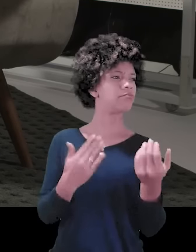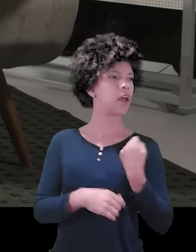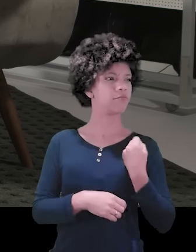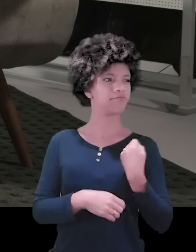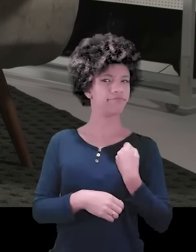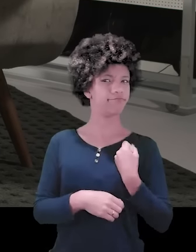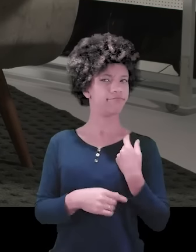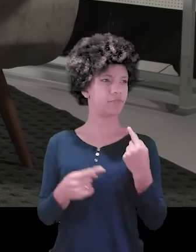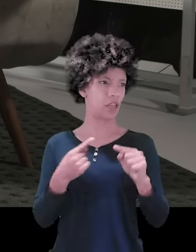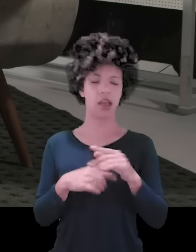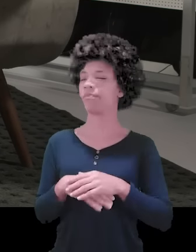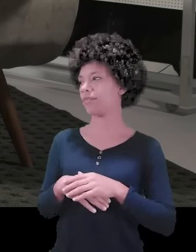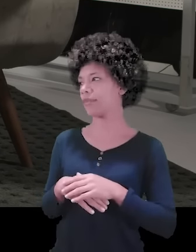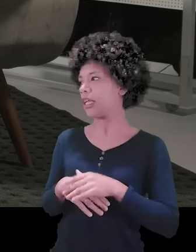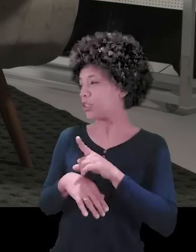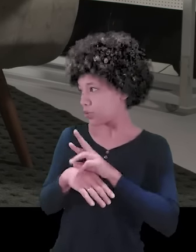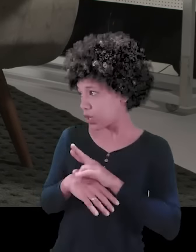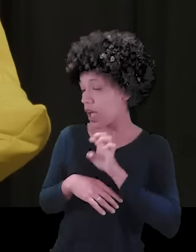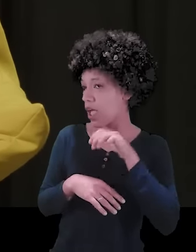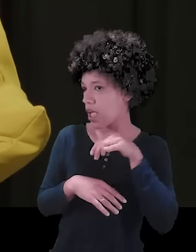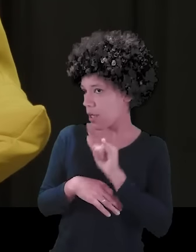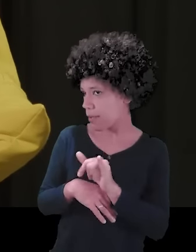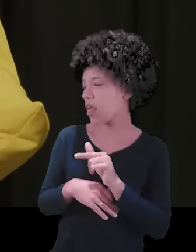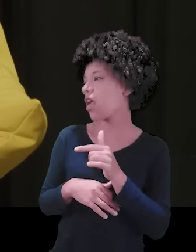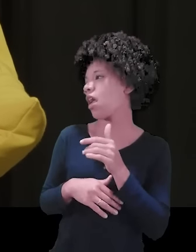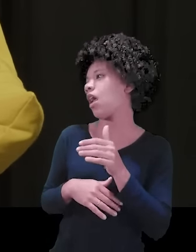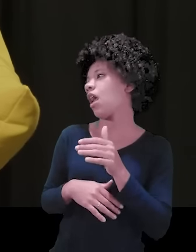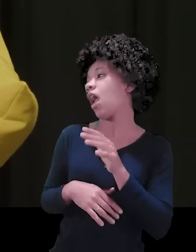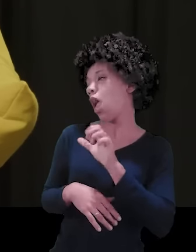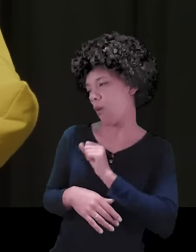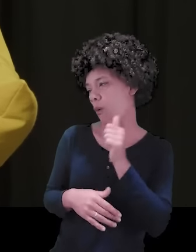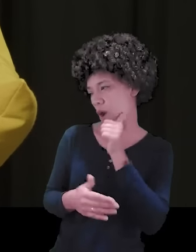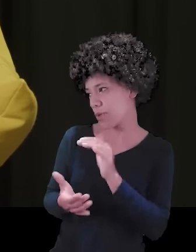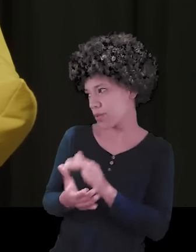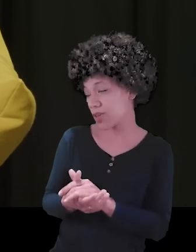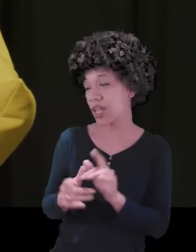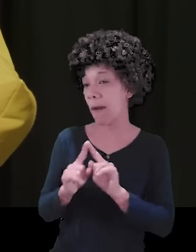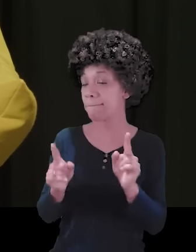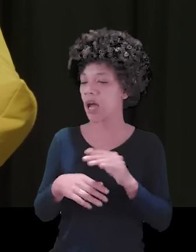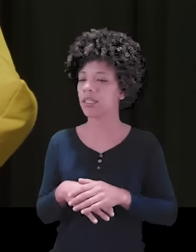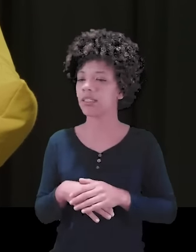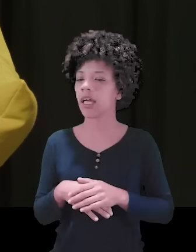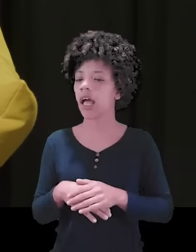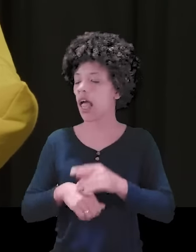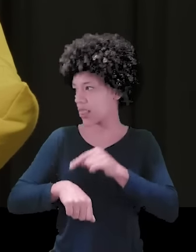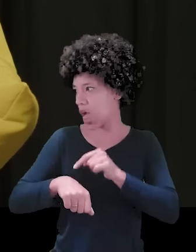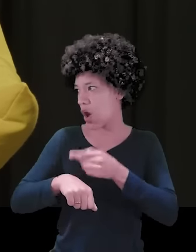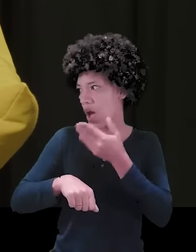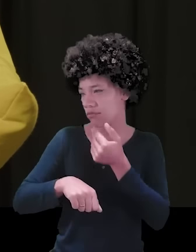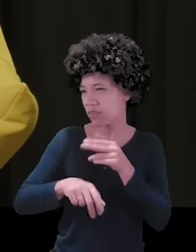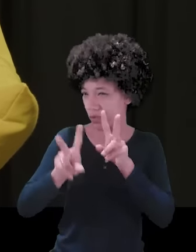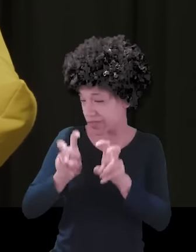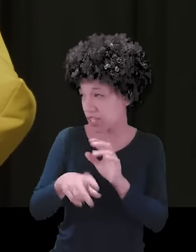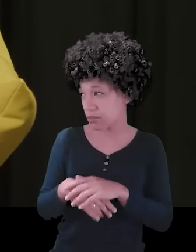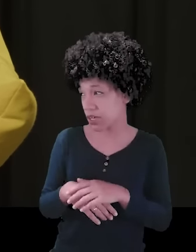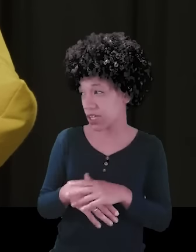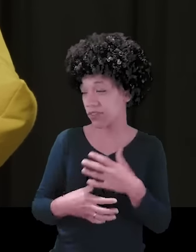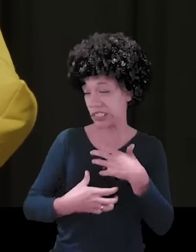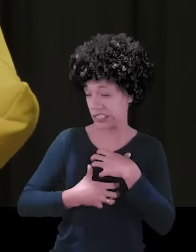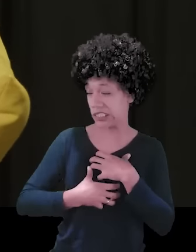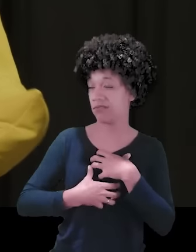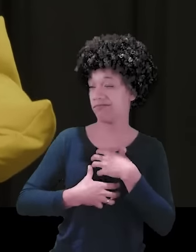Doutora a Emily quando a gente em janta eu amo meu esposo mas às vezes ela entra não tem minha que a